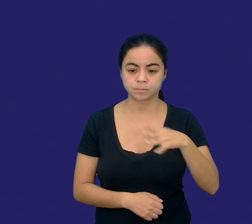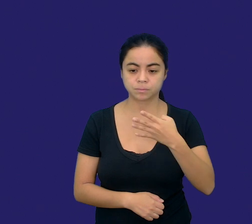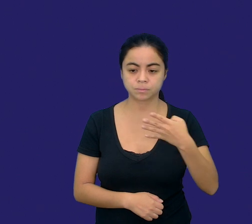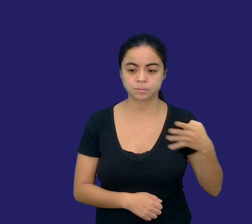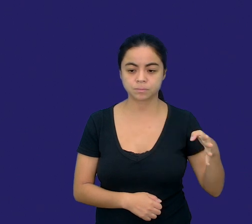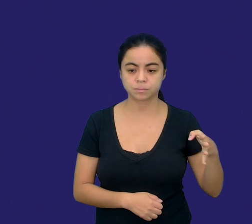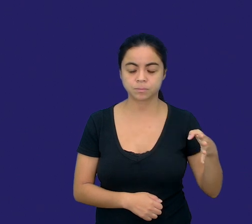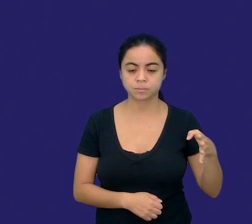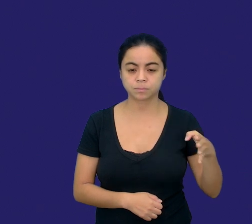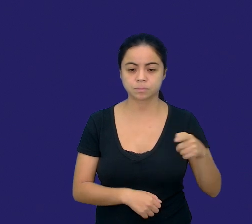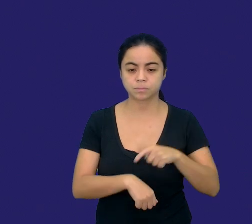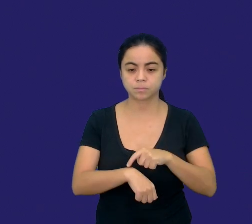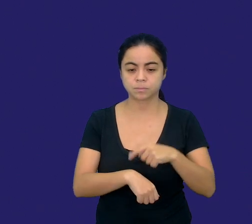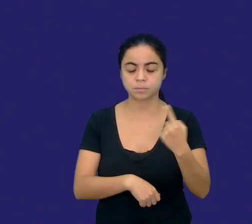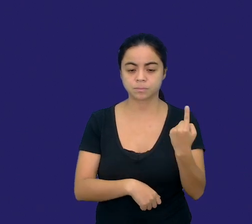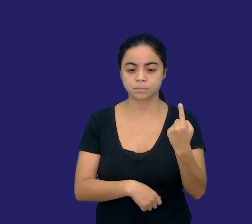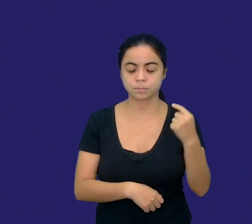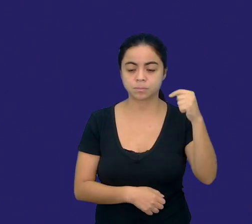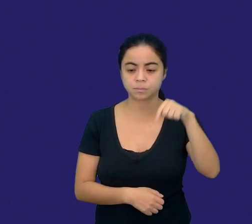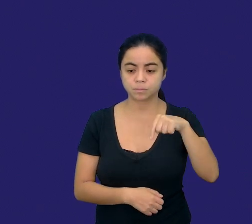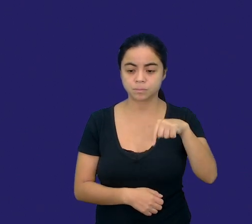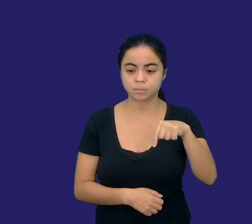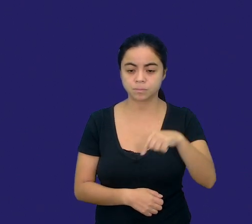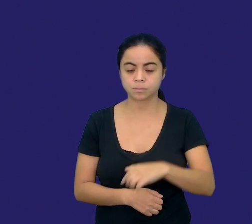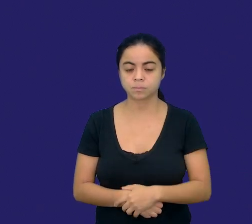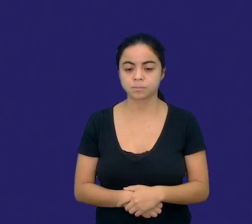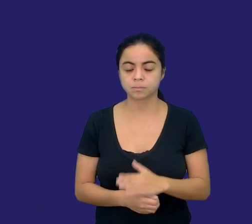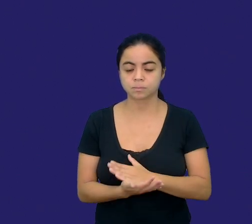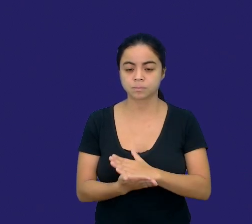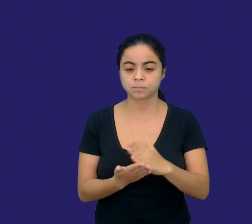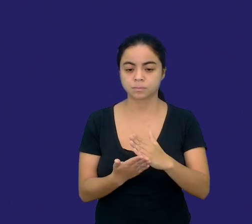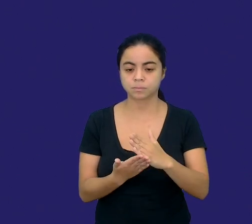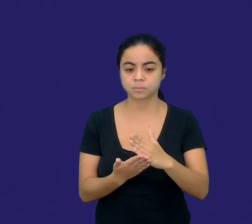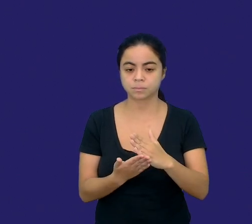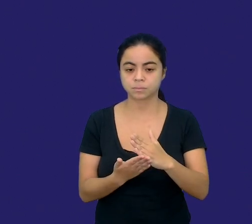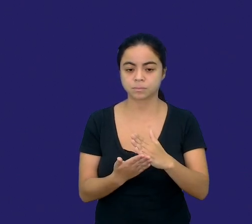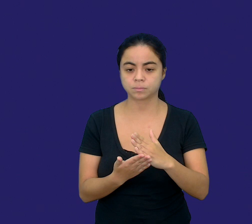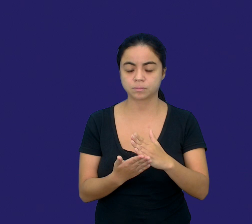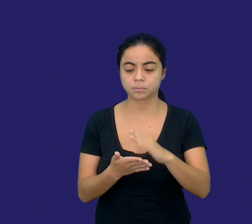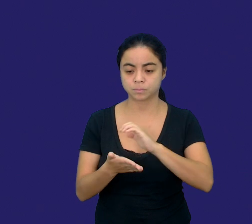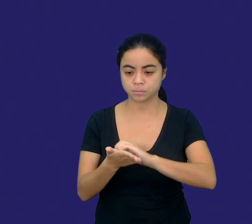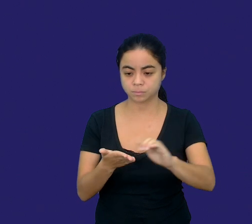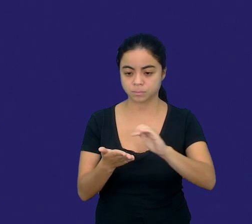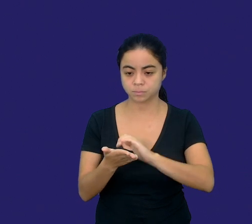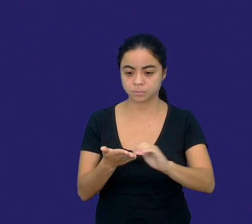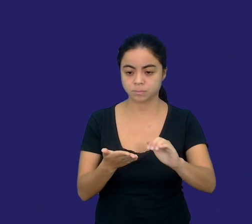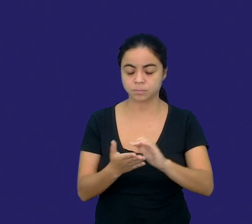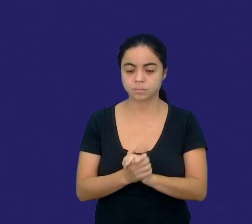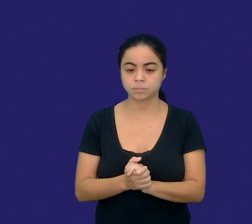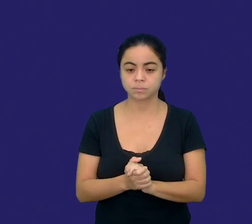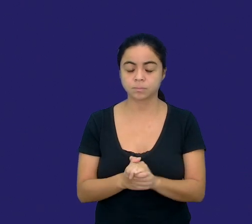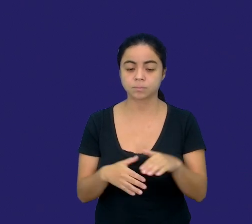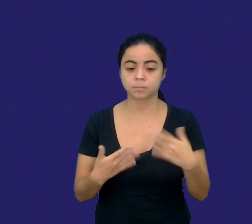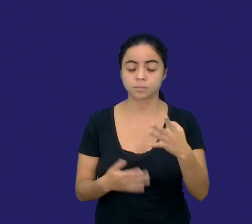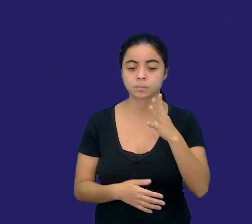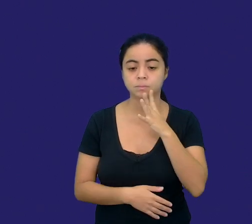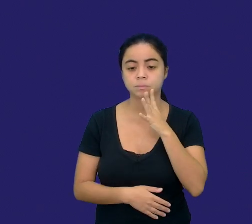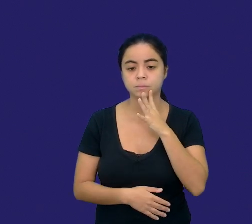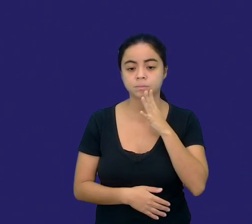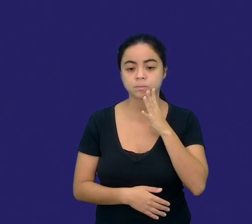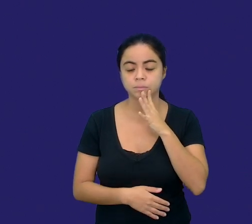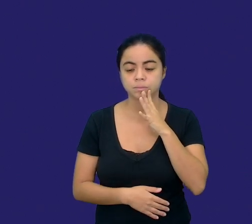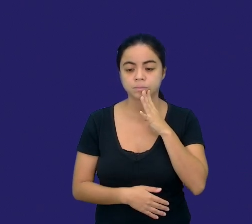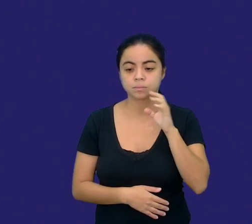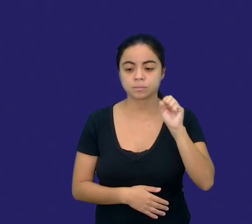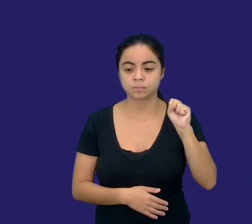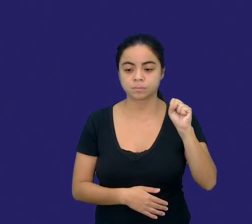momento. Aqui, a gente dá início, então, à nossa agenda, né? Em que conheceremos a sequência